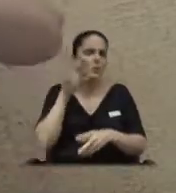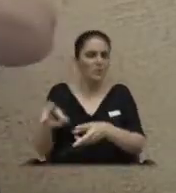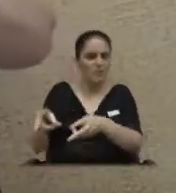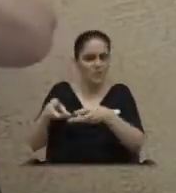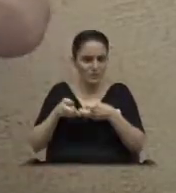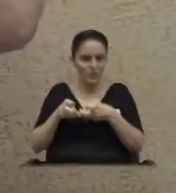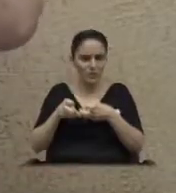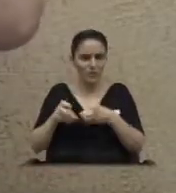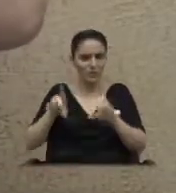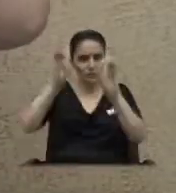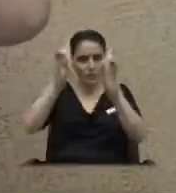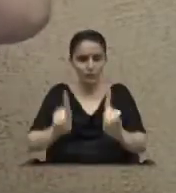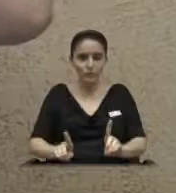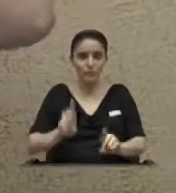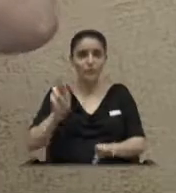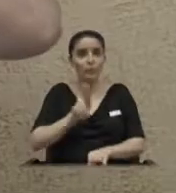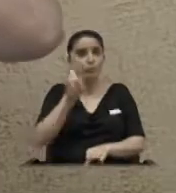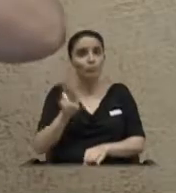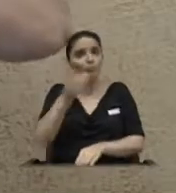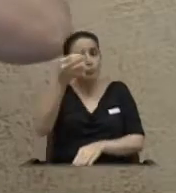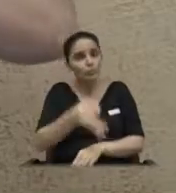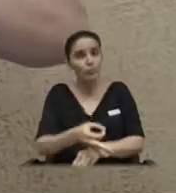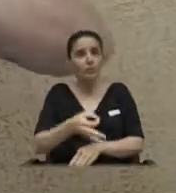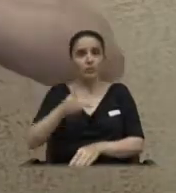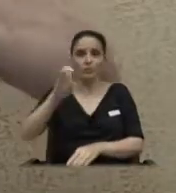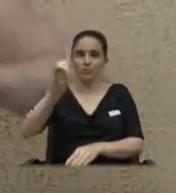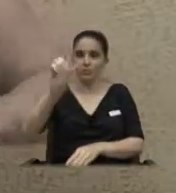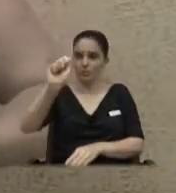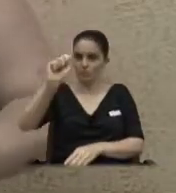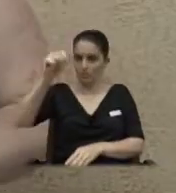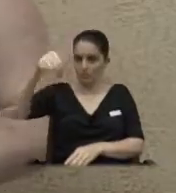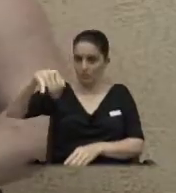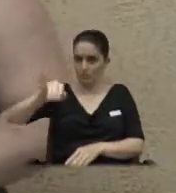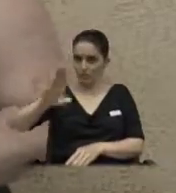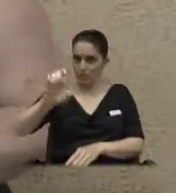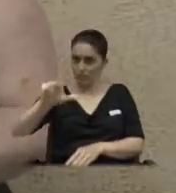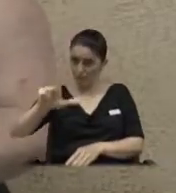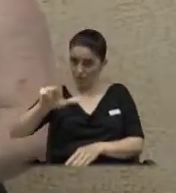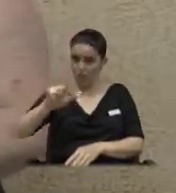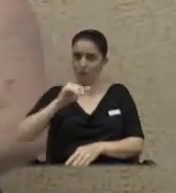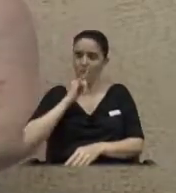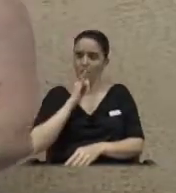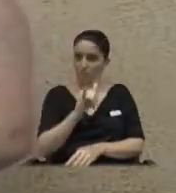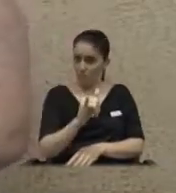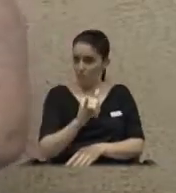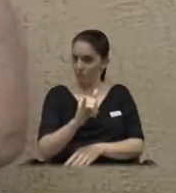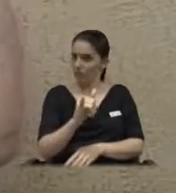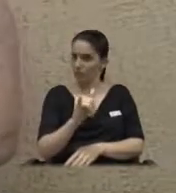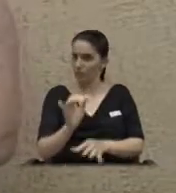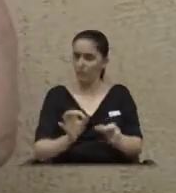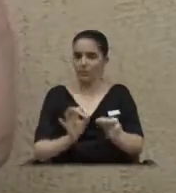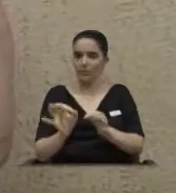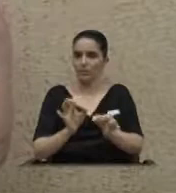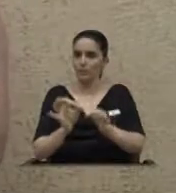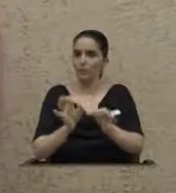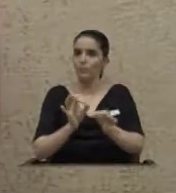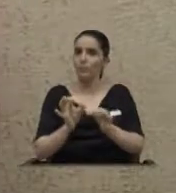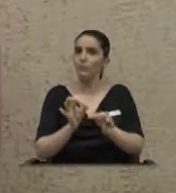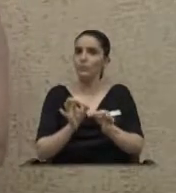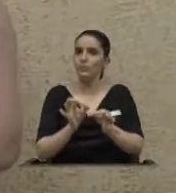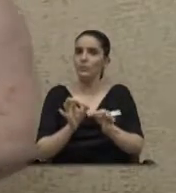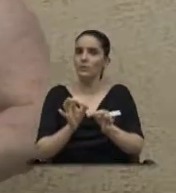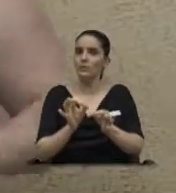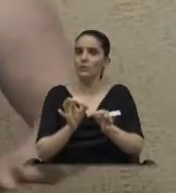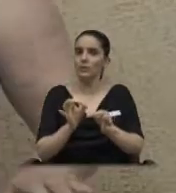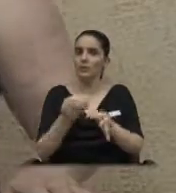forma. E o Daniel de Campos comentou aqui que o projeto veio, o projeto veio sim para